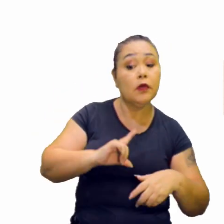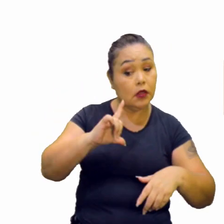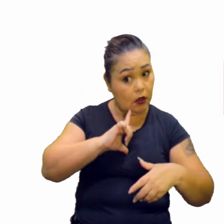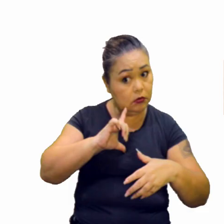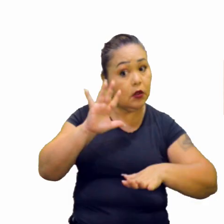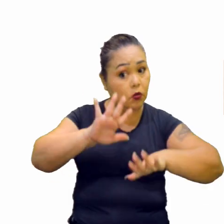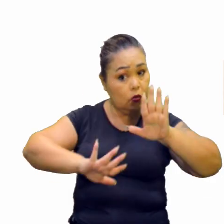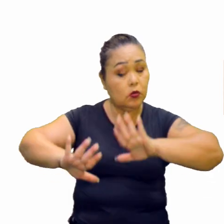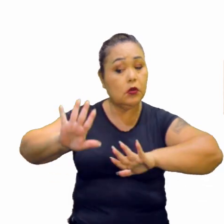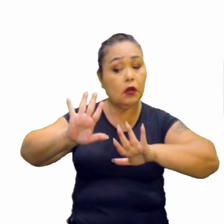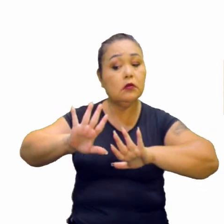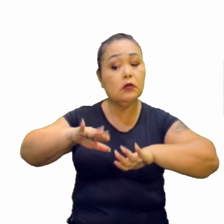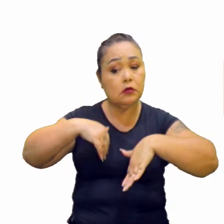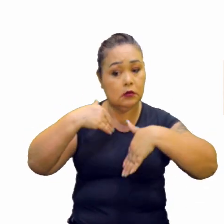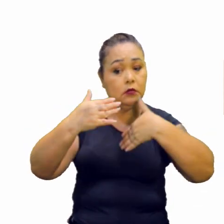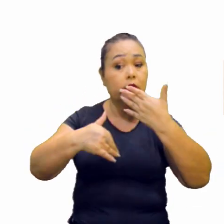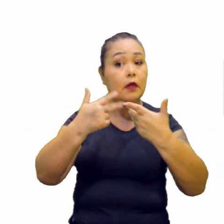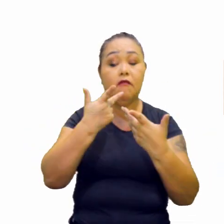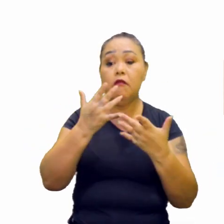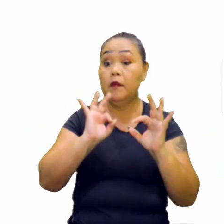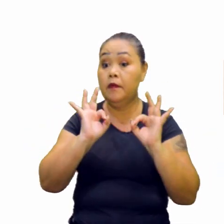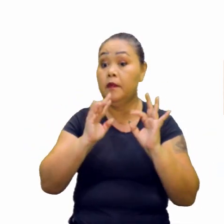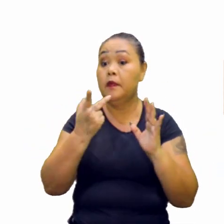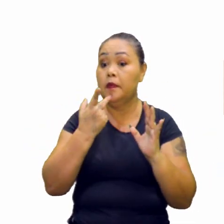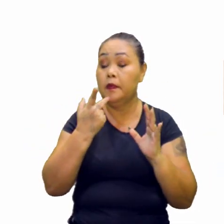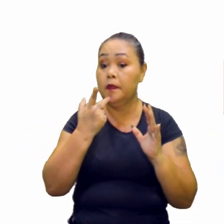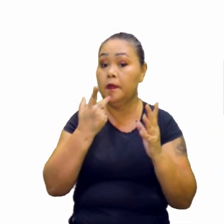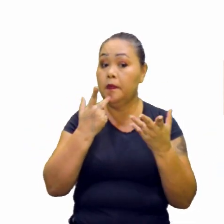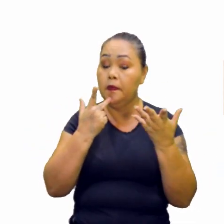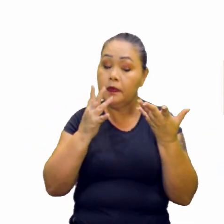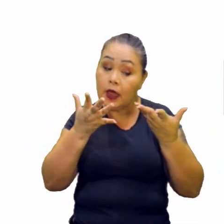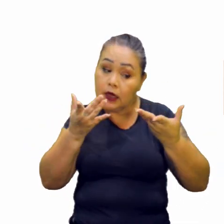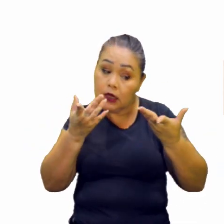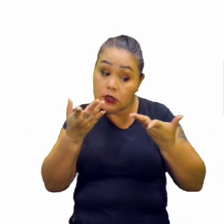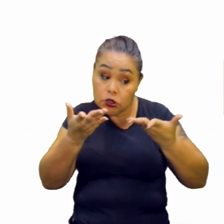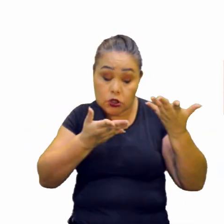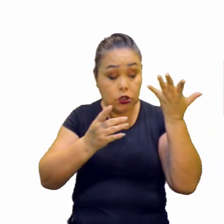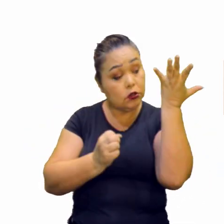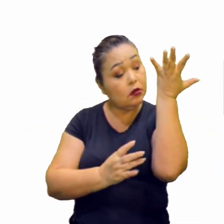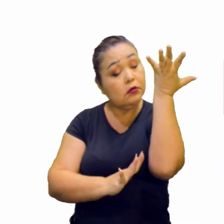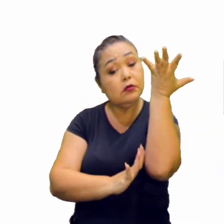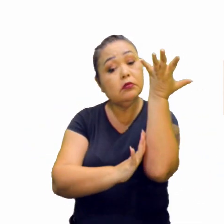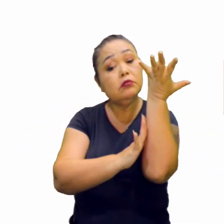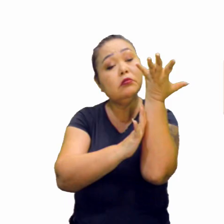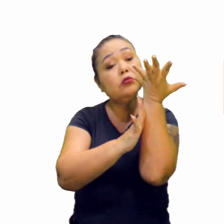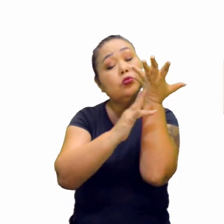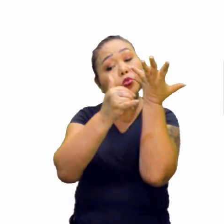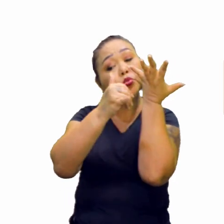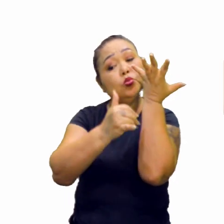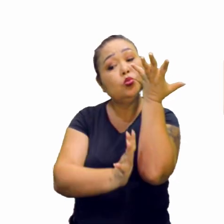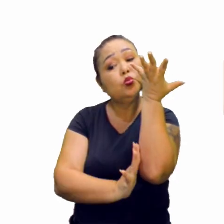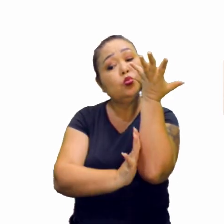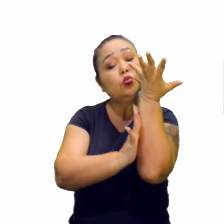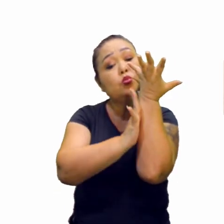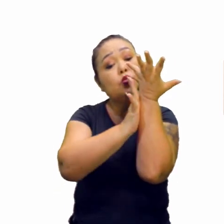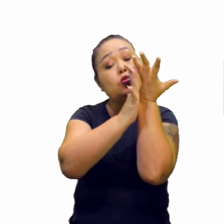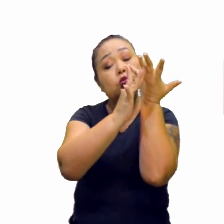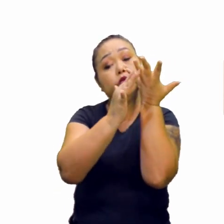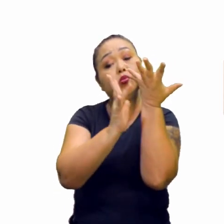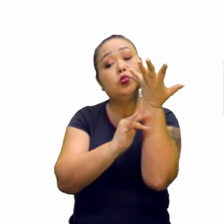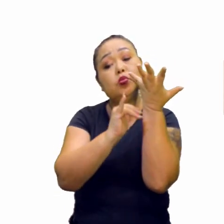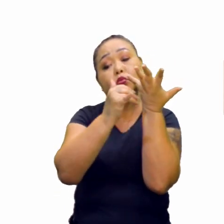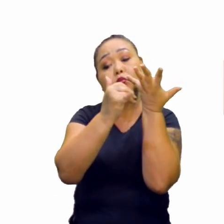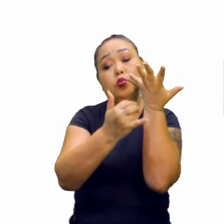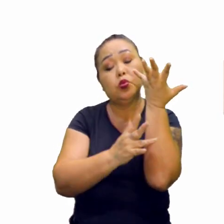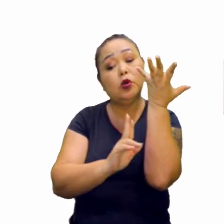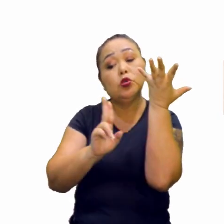estamos falando sobre isso. Estamos falando em dinamizar toda aquela energia que advém da